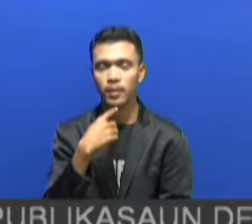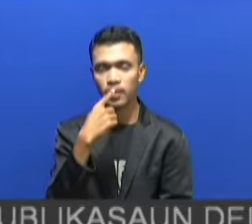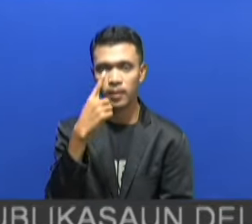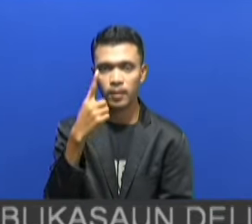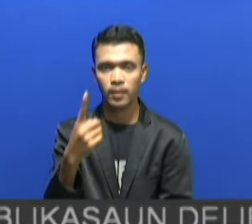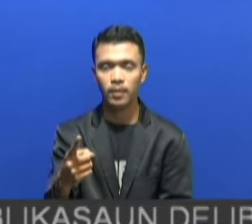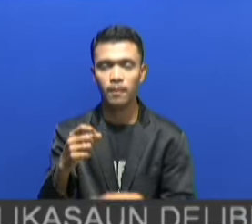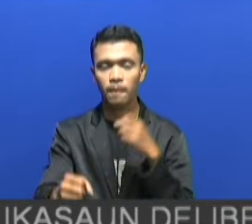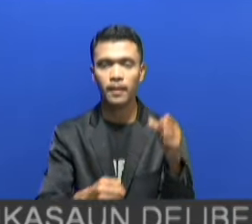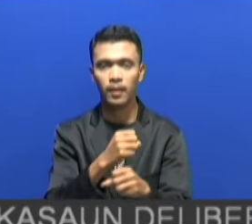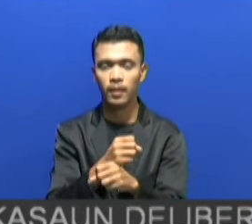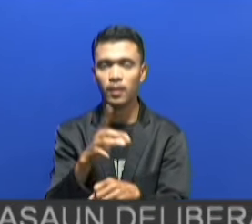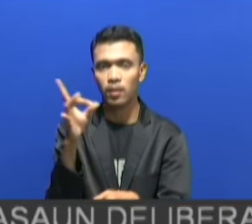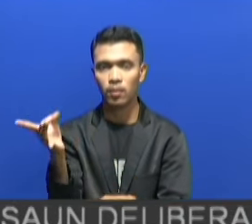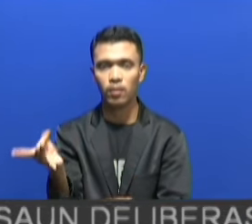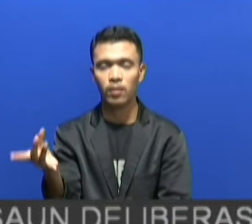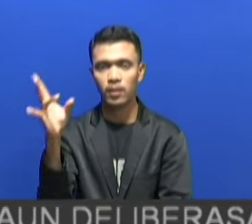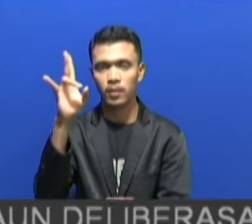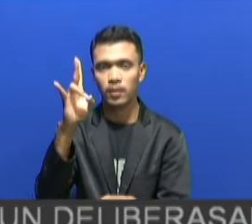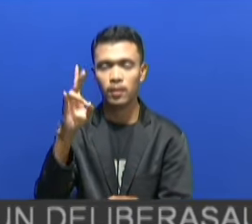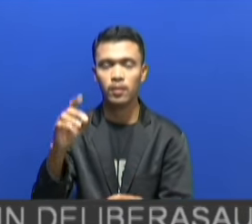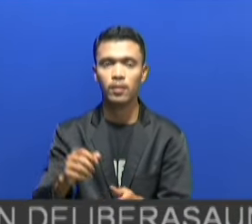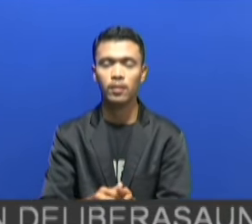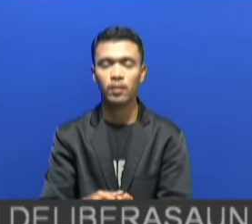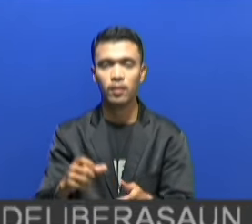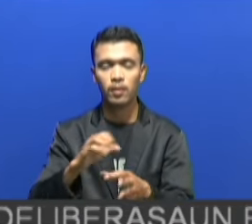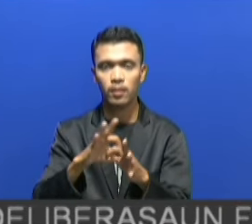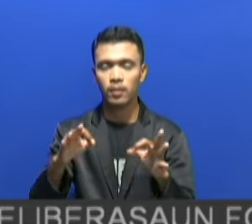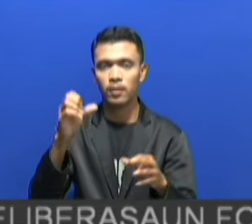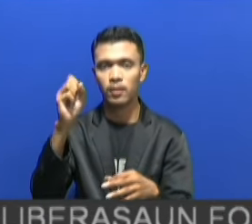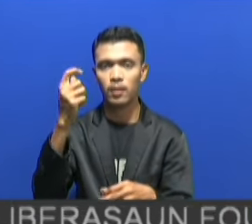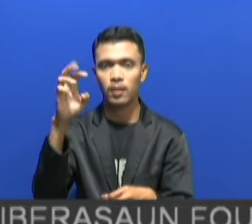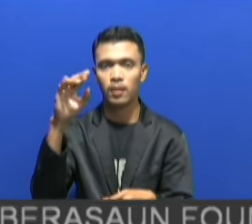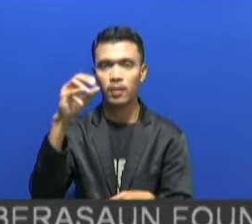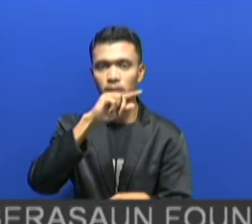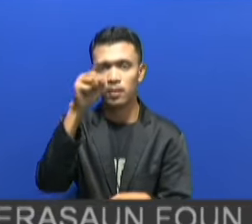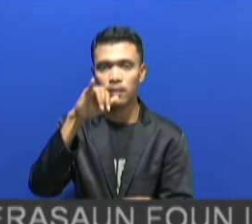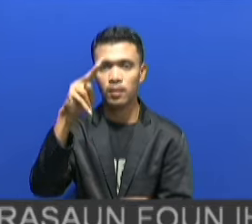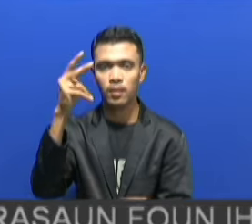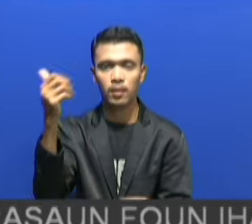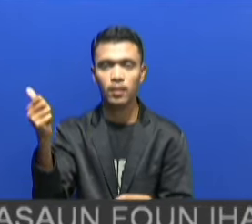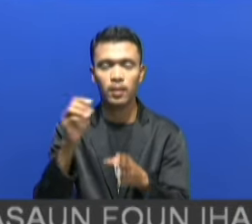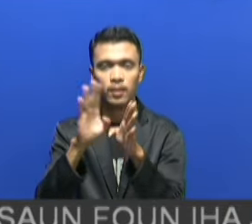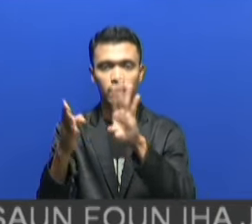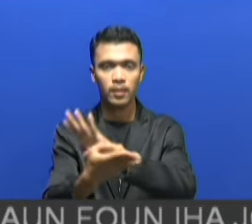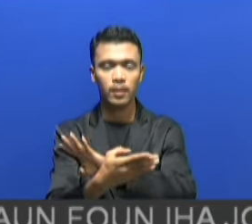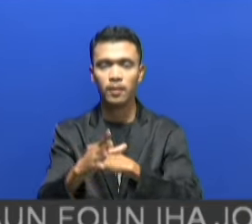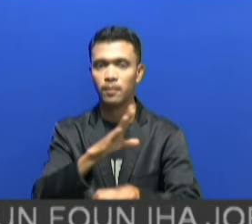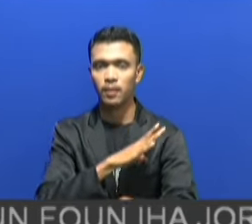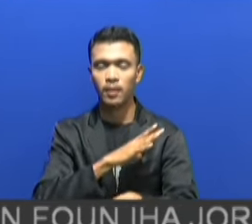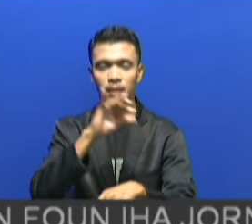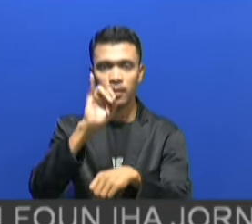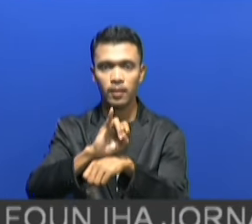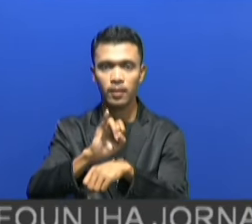Ateten. Tinang walunulu resin hito, Santa Teresinha de Jesus sai mahem ba parokia ne. No Santa